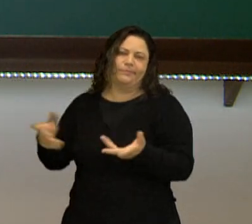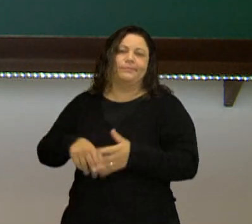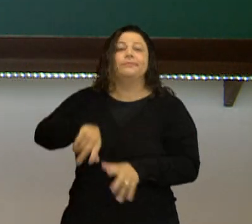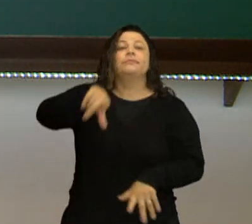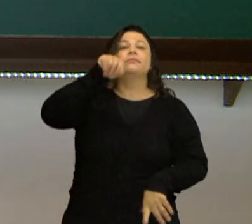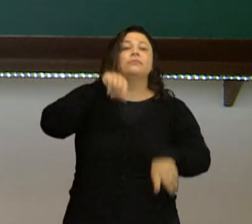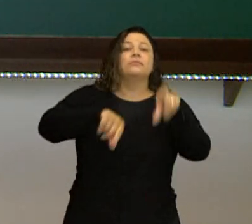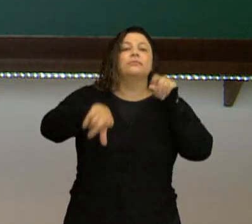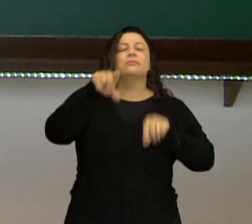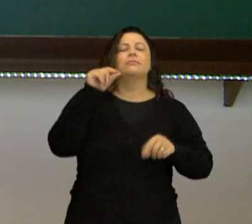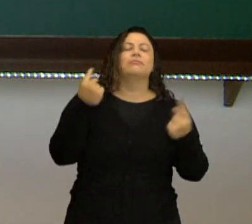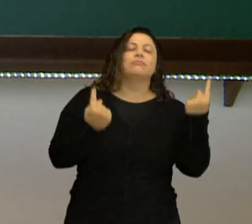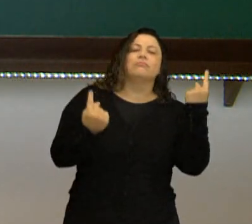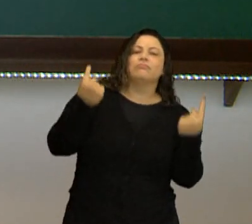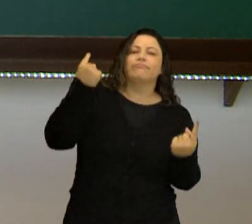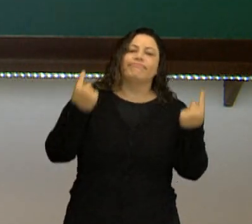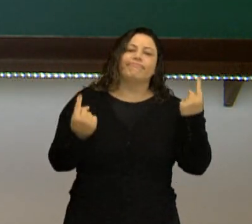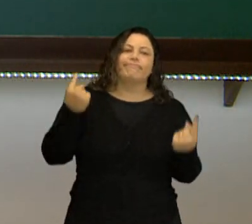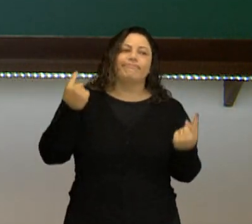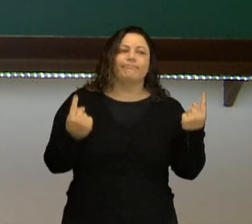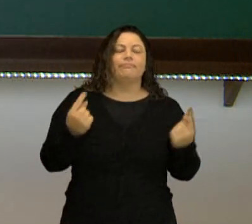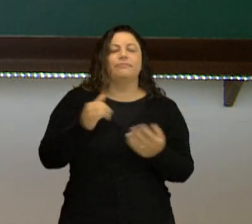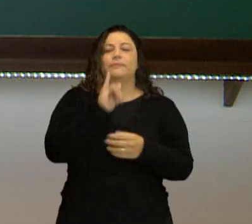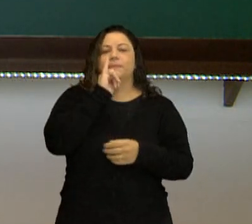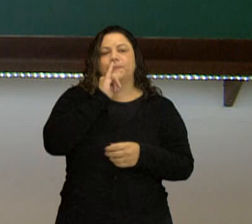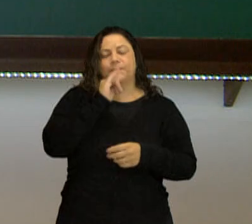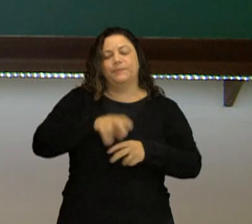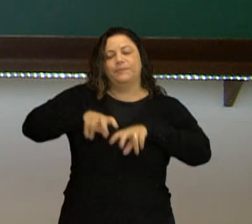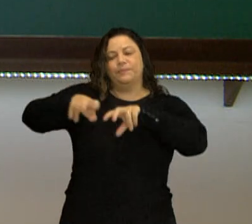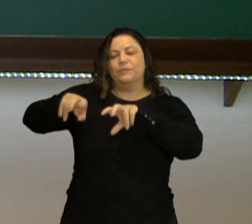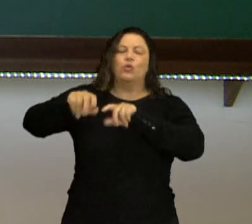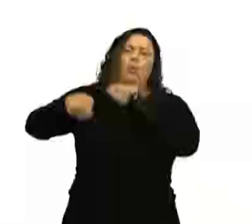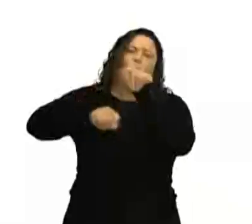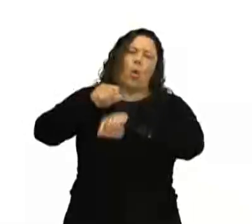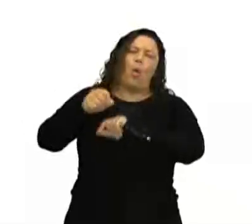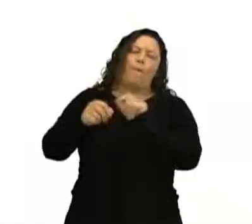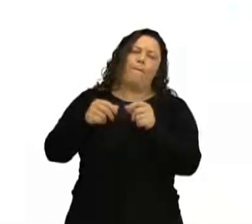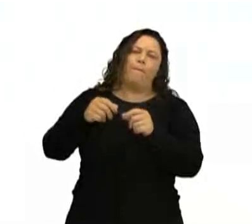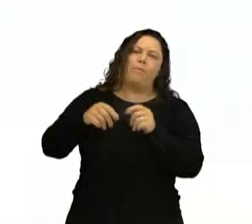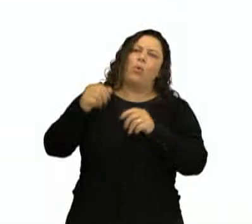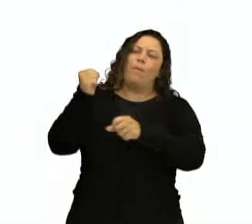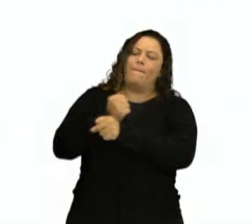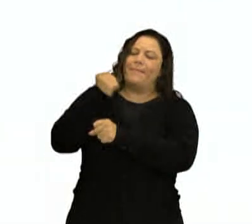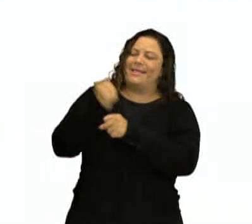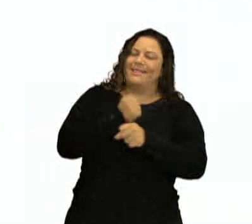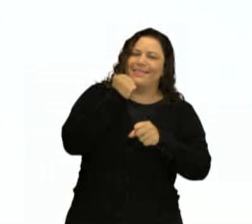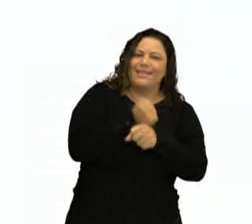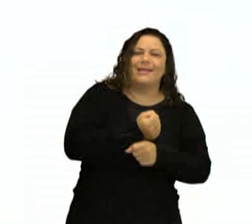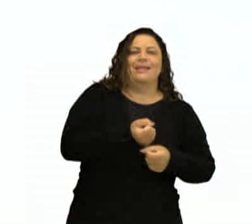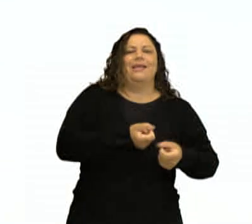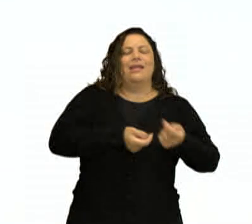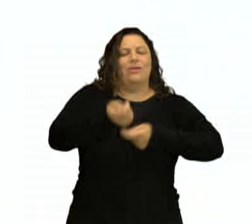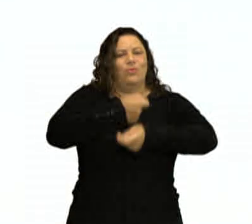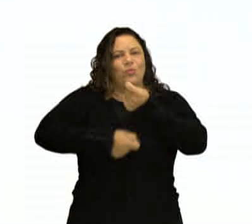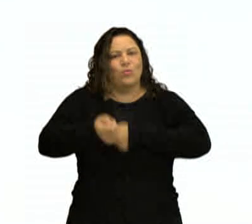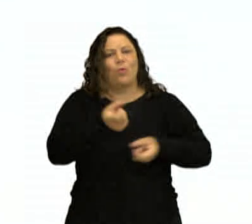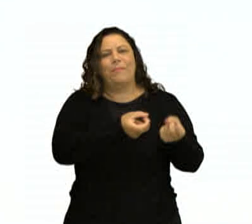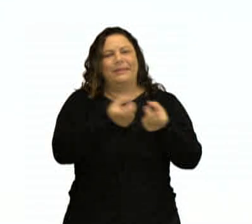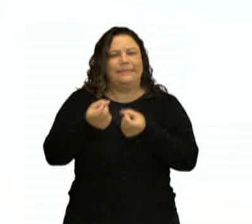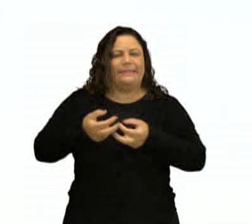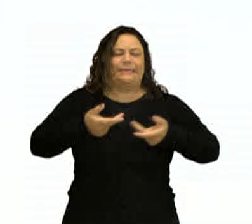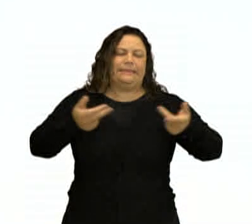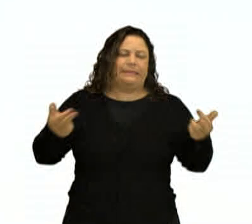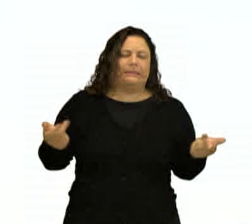decidir qual profissão ela vai seguir, como carpinteiro, pedreiro, né? Ou comerciante, se fosse, então, membro de